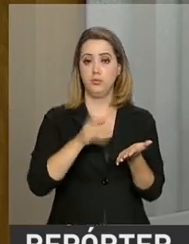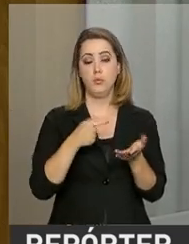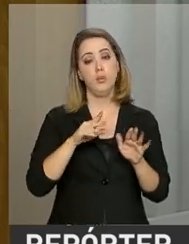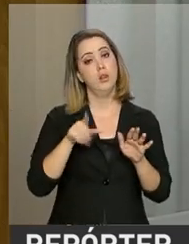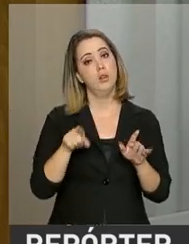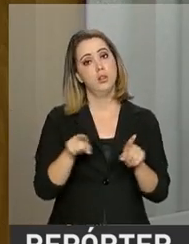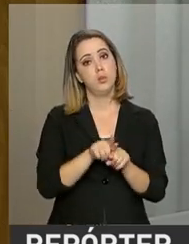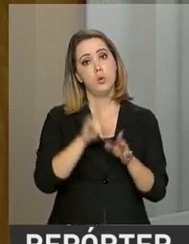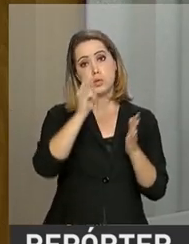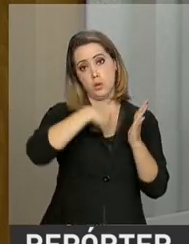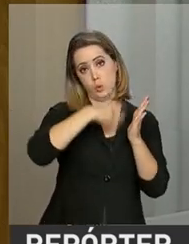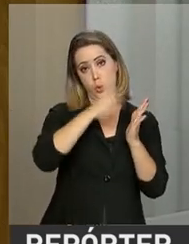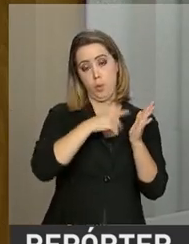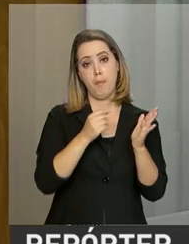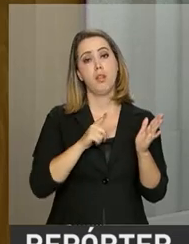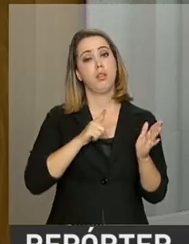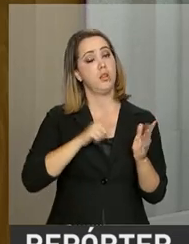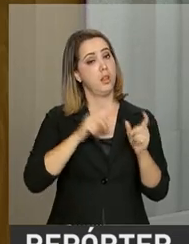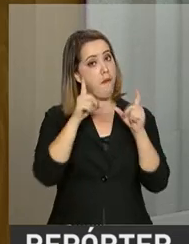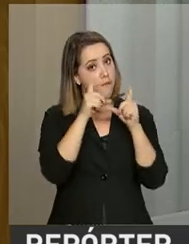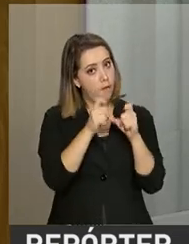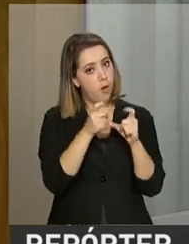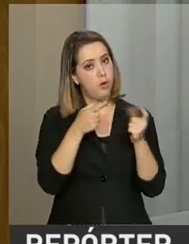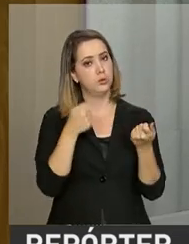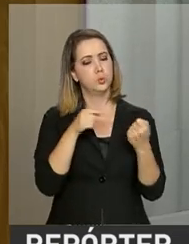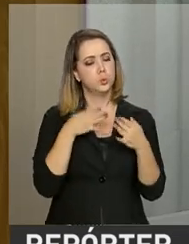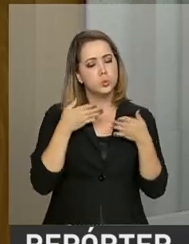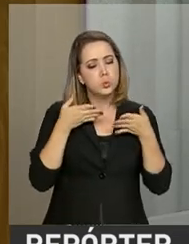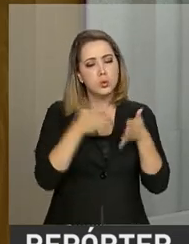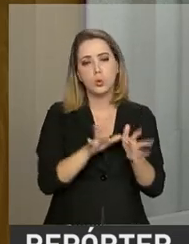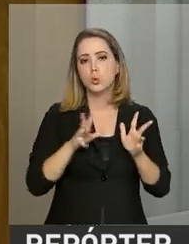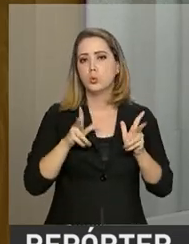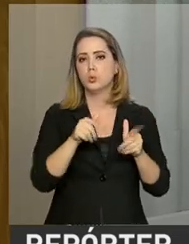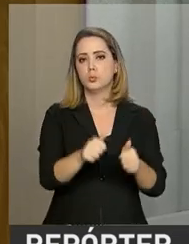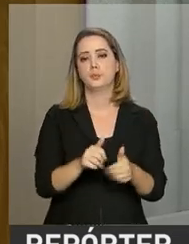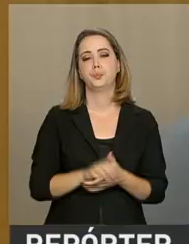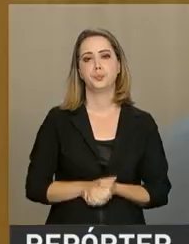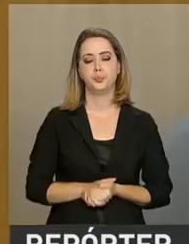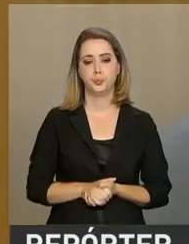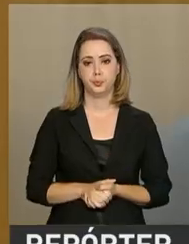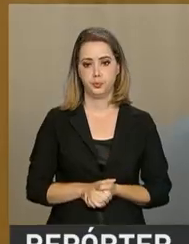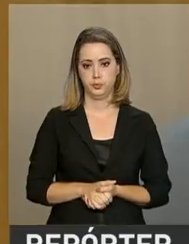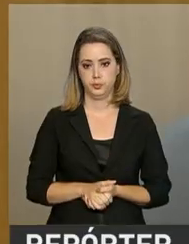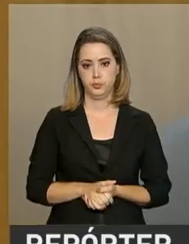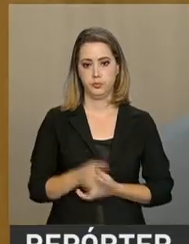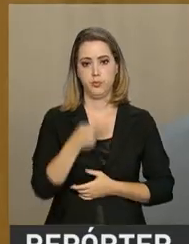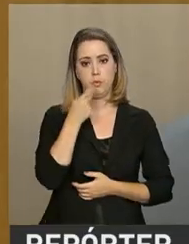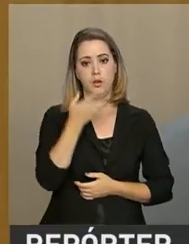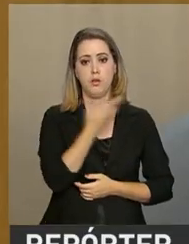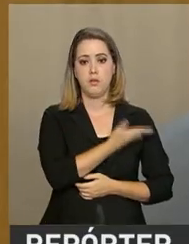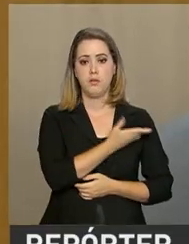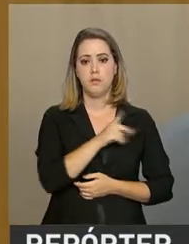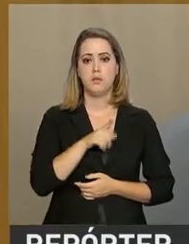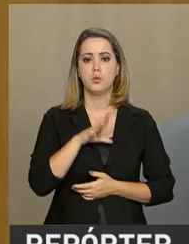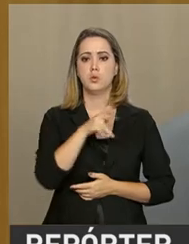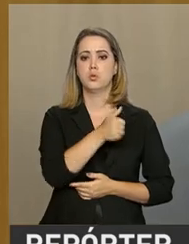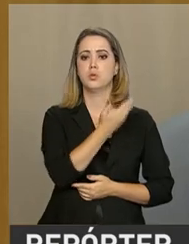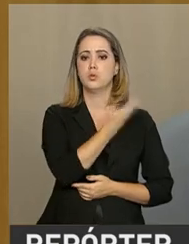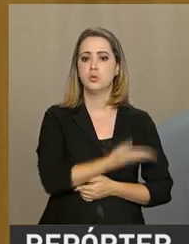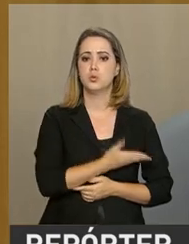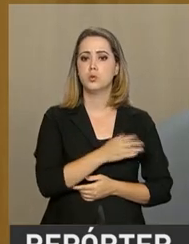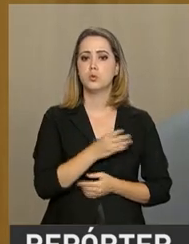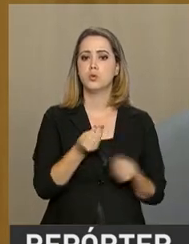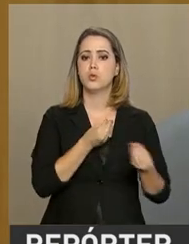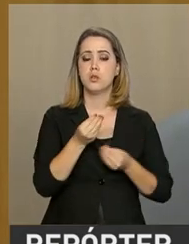e com o seu documento com foto você terá acesso a todos esses benefícios e falando desses benefícios secretário por exemplo